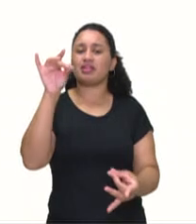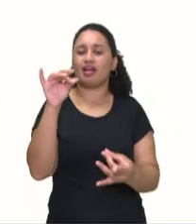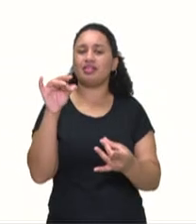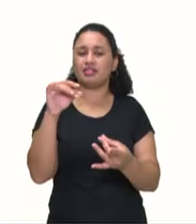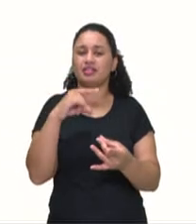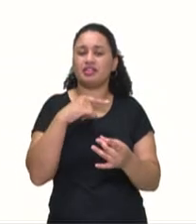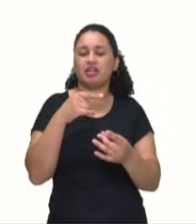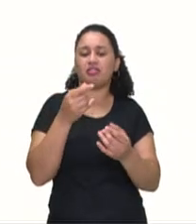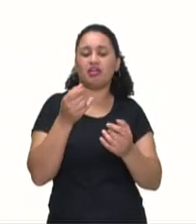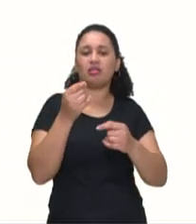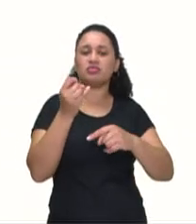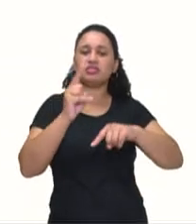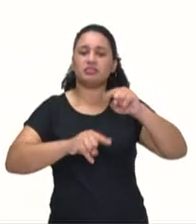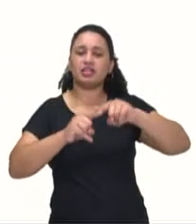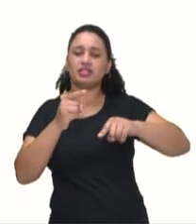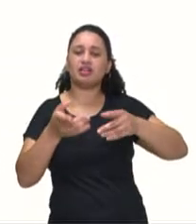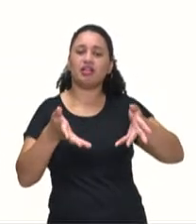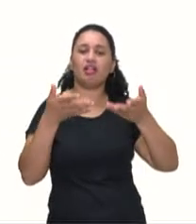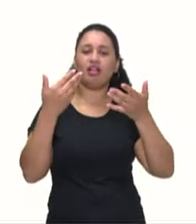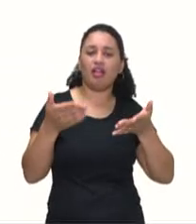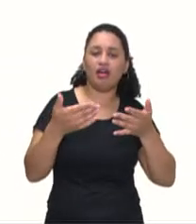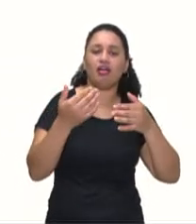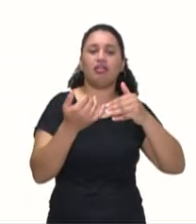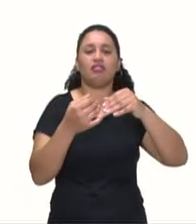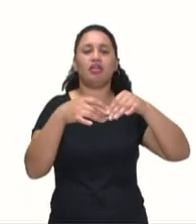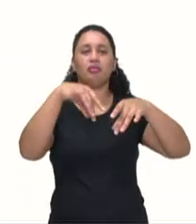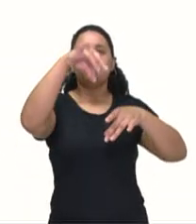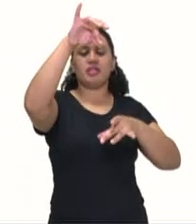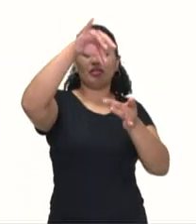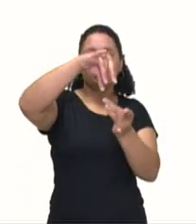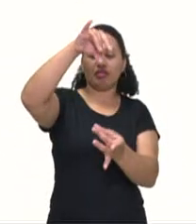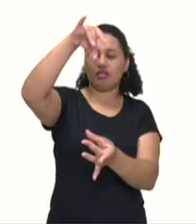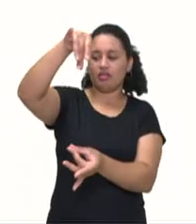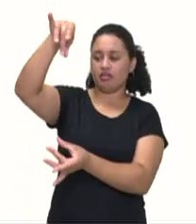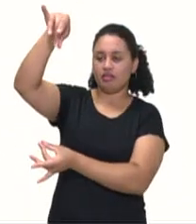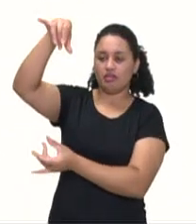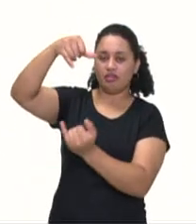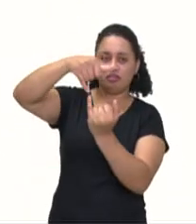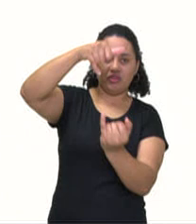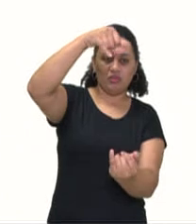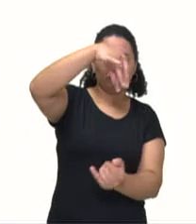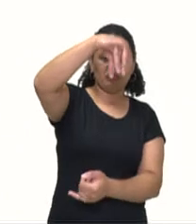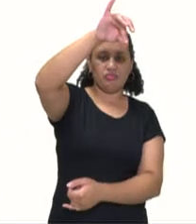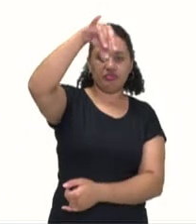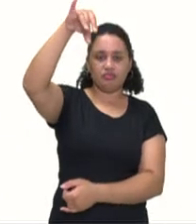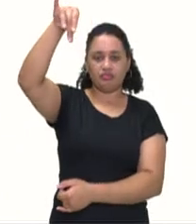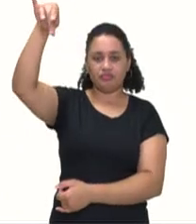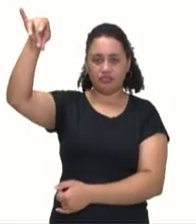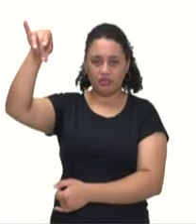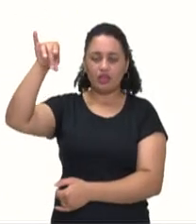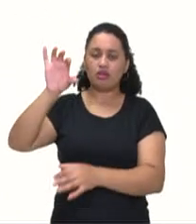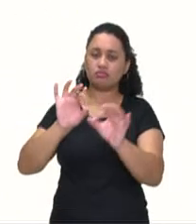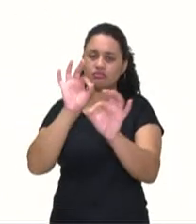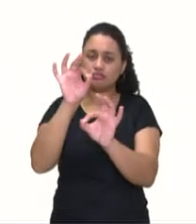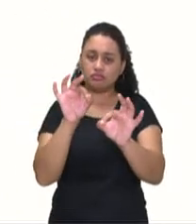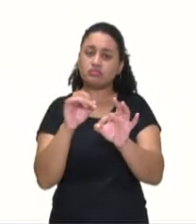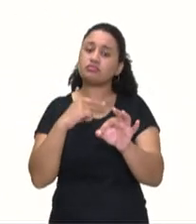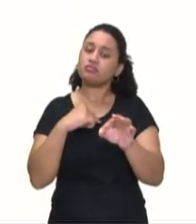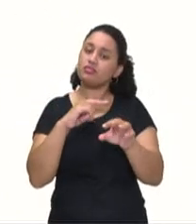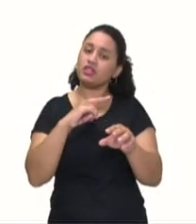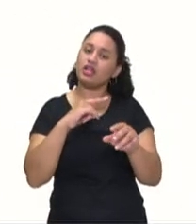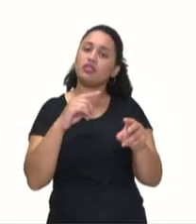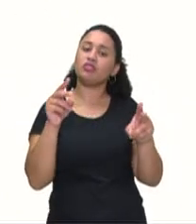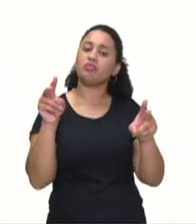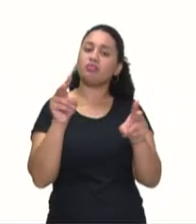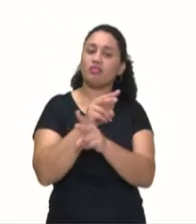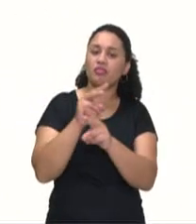materiais leves, suspensos no espaço, por meio de fios. As peças movimentadas pelo